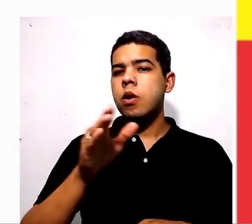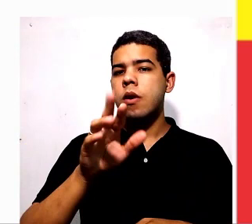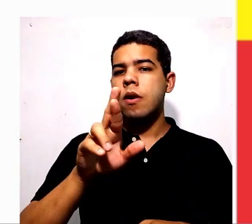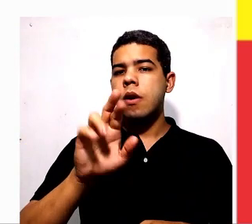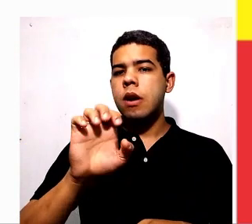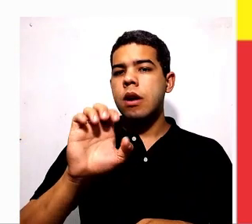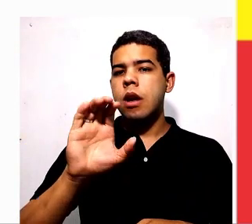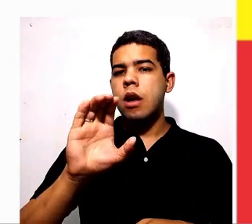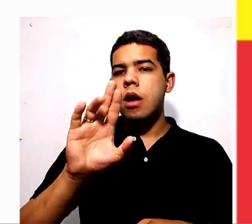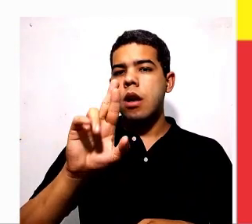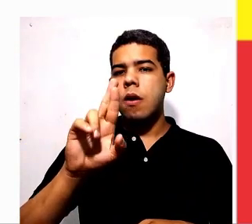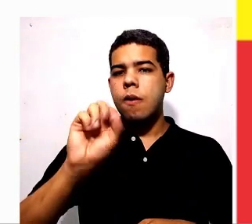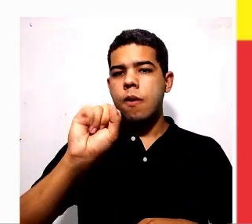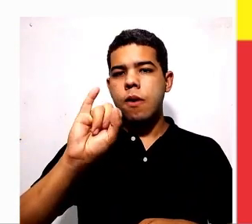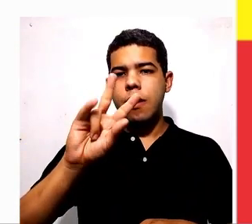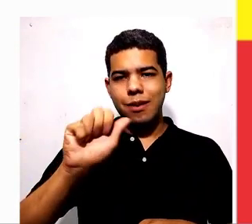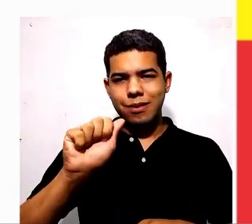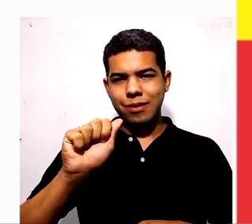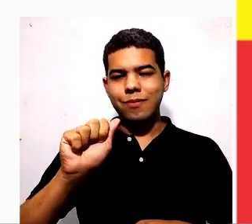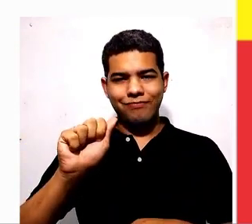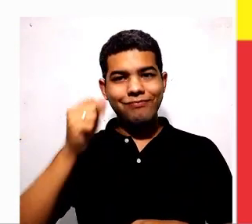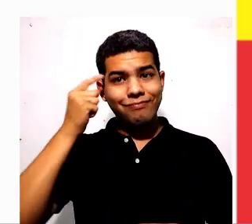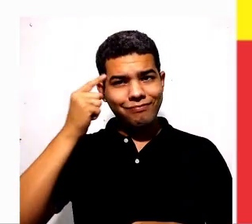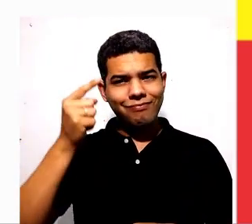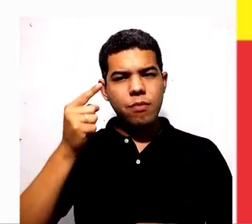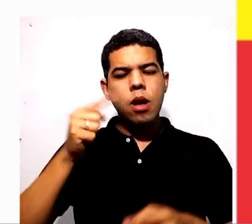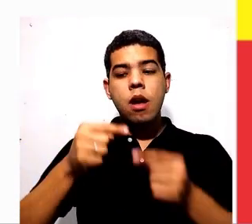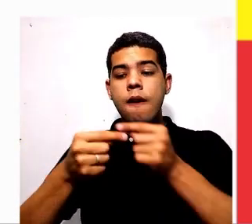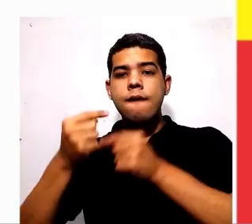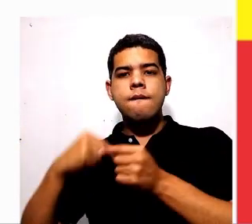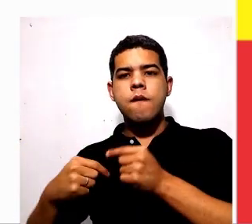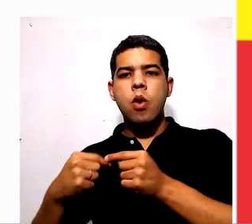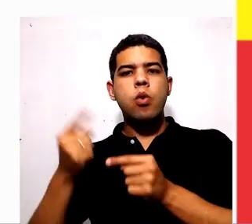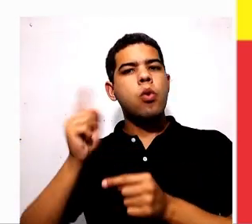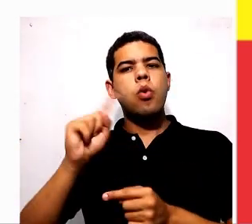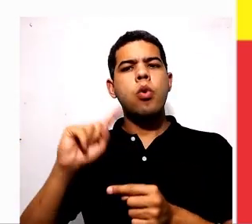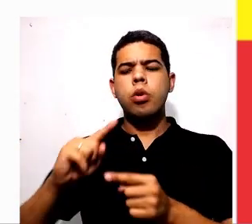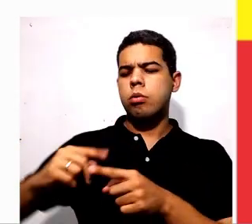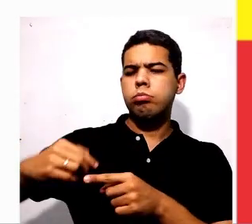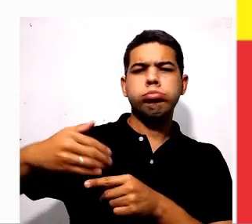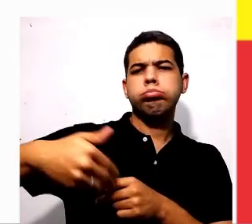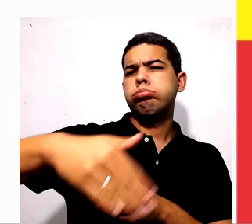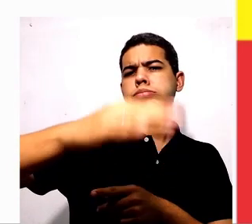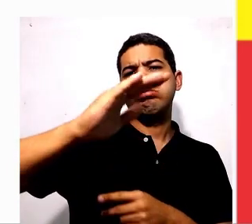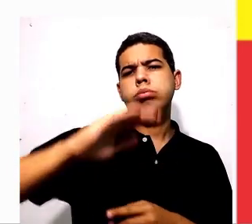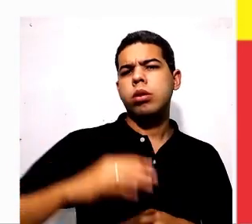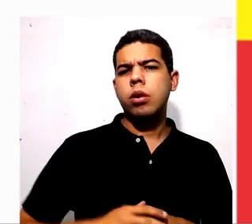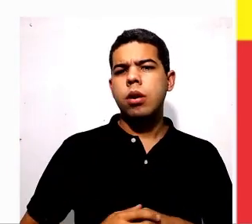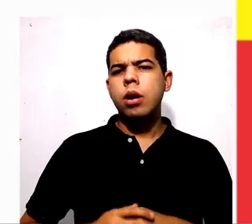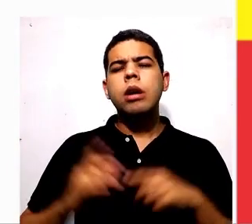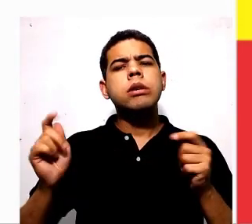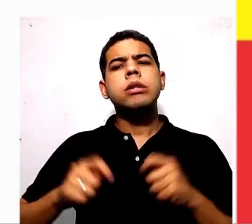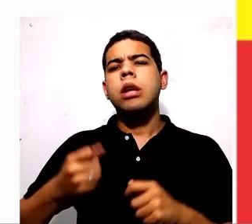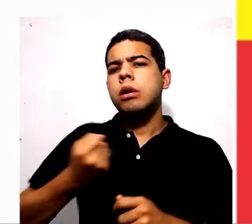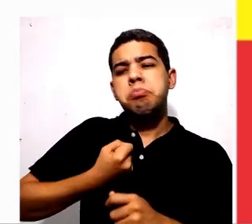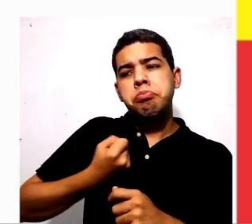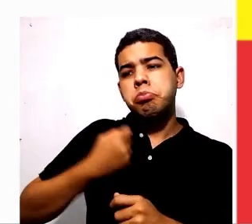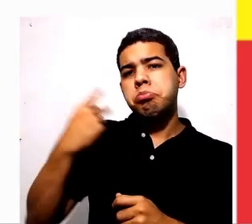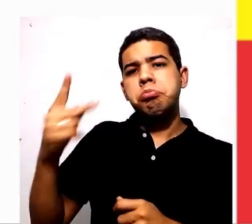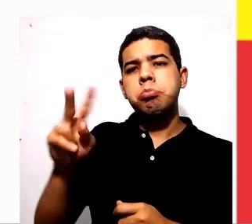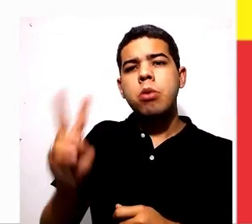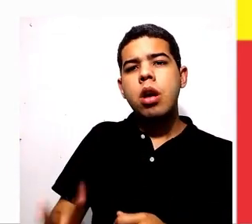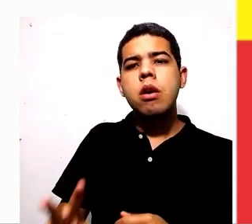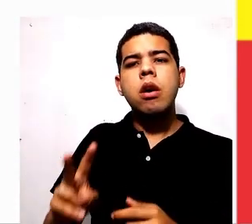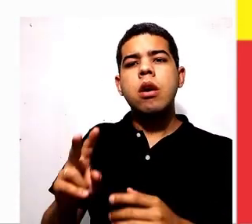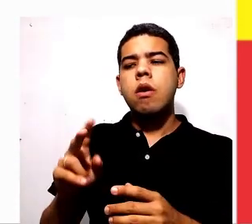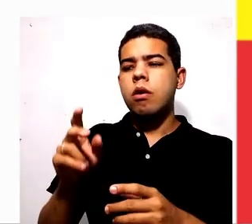não dependem de termos anteriores para determinarmos o próximo termo. Pode-se determinar o valor de um elemento da sequência